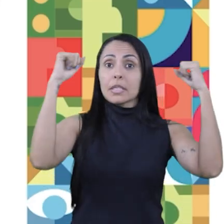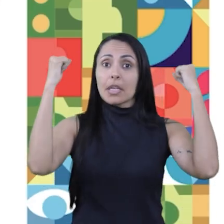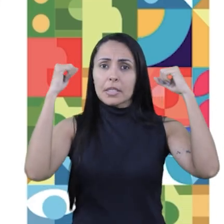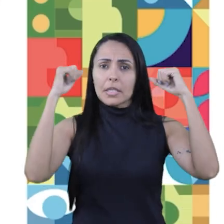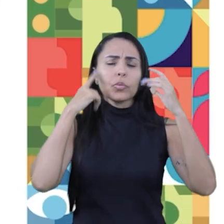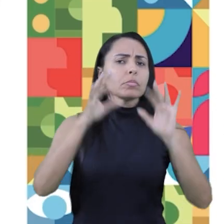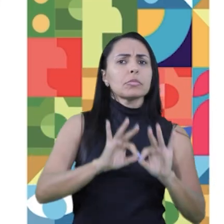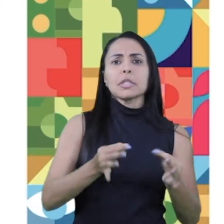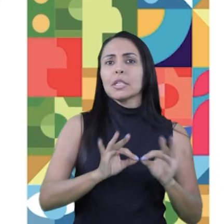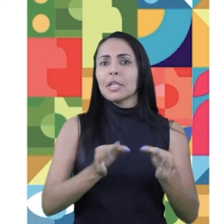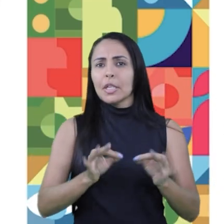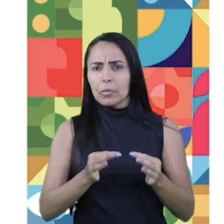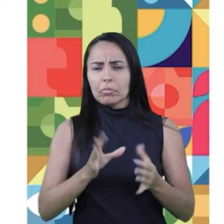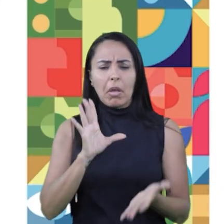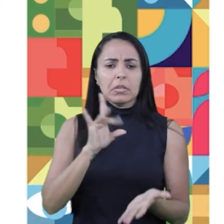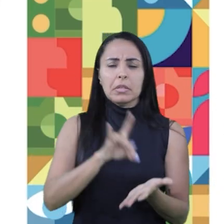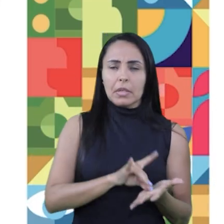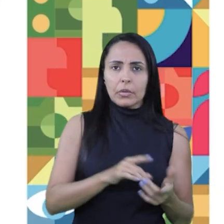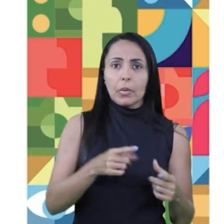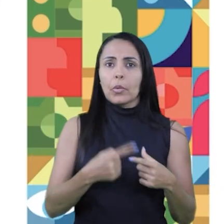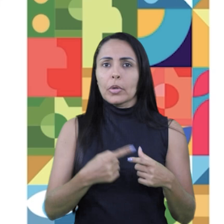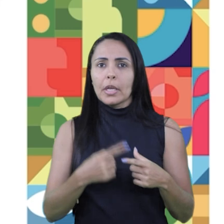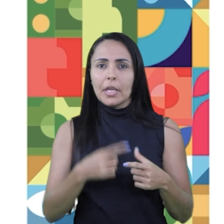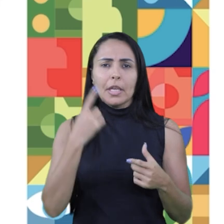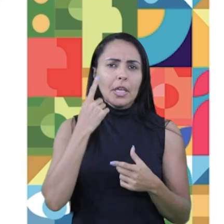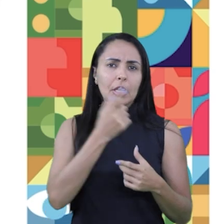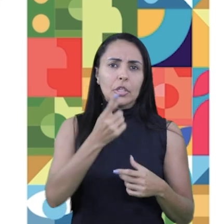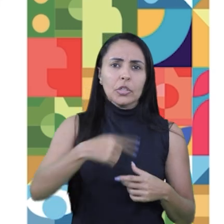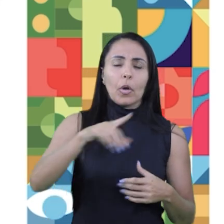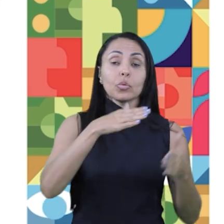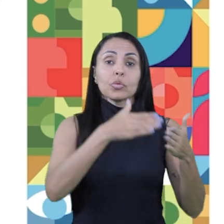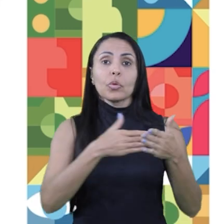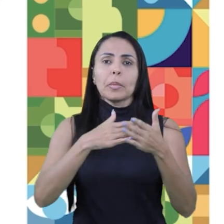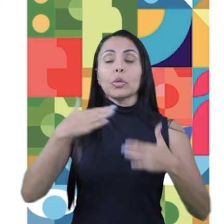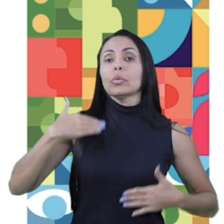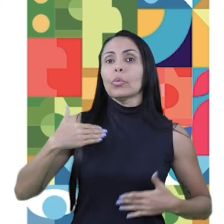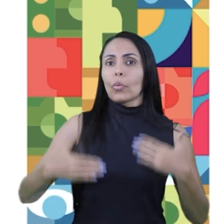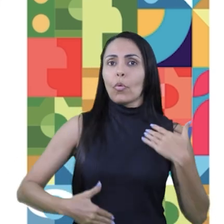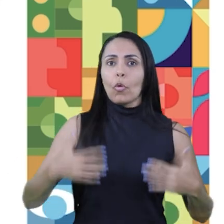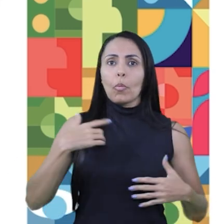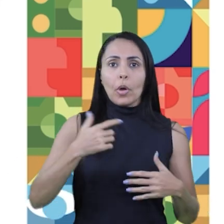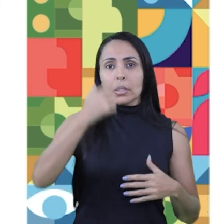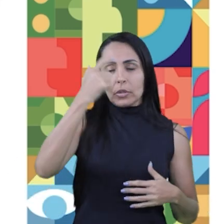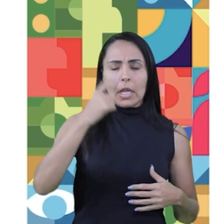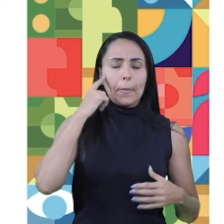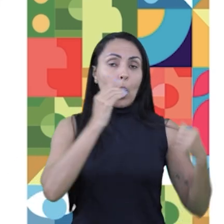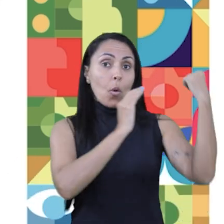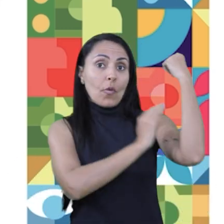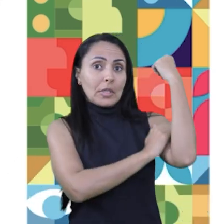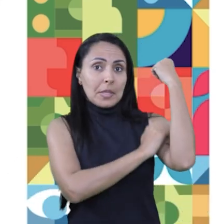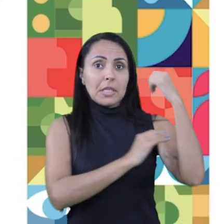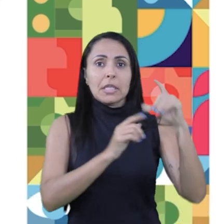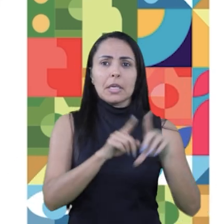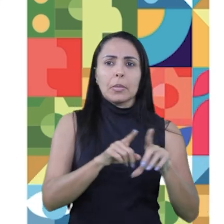são exercícios simples de serem realizados, porque eles vão até o seu limite do corpo. Eles não estão aqui para um